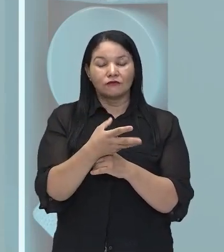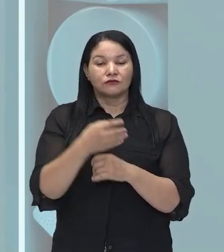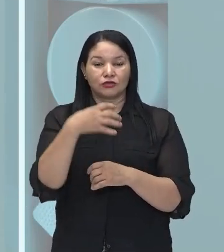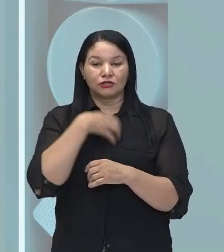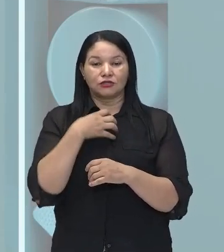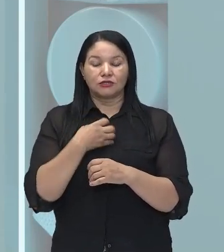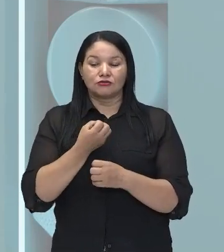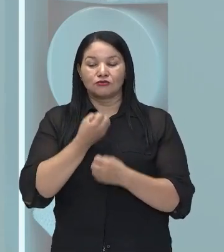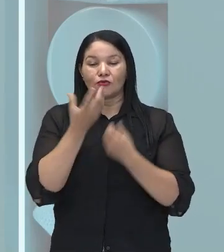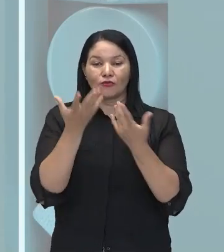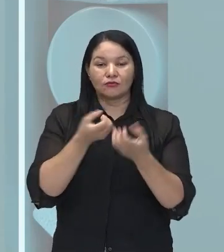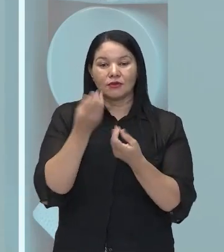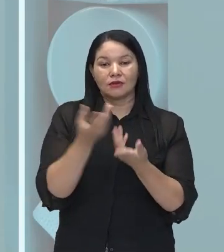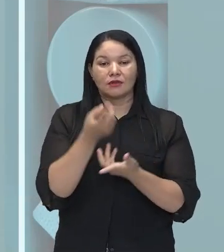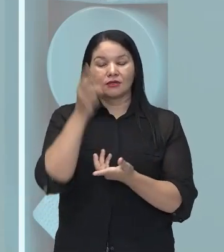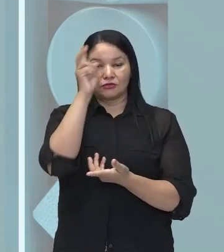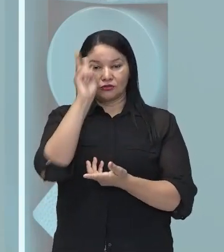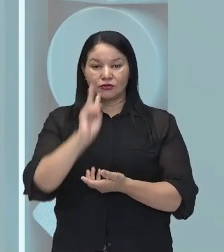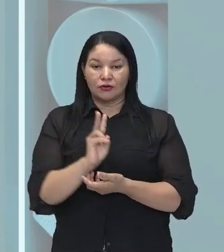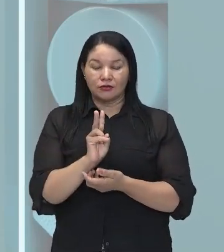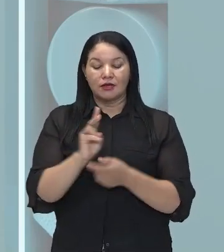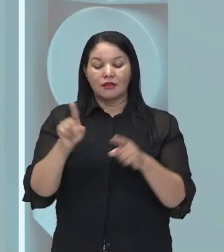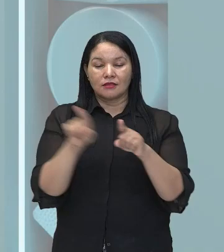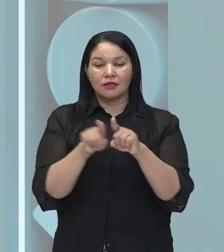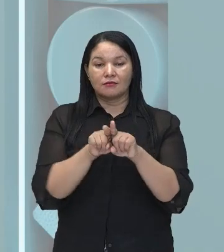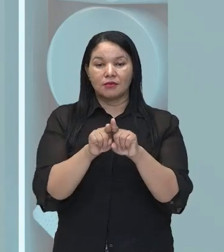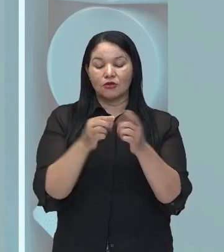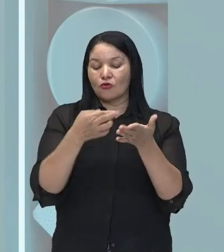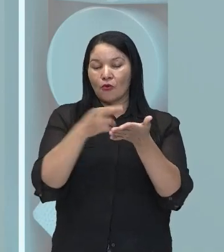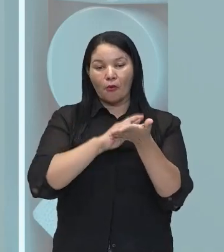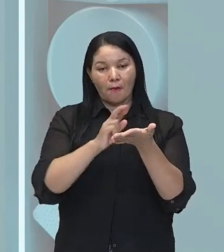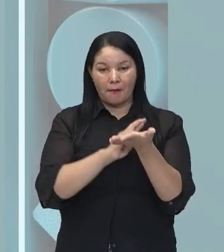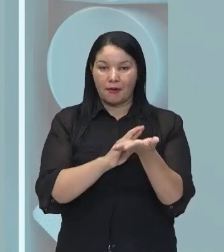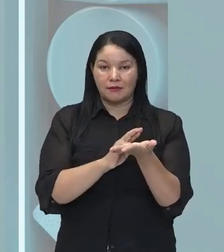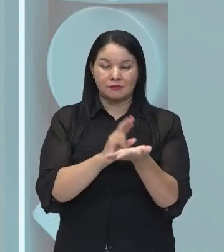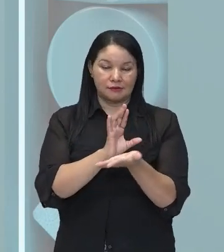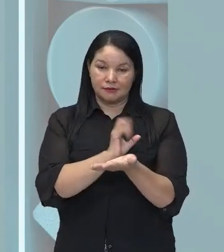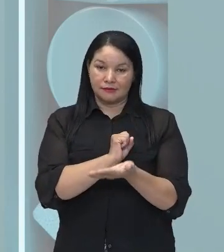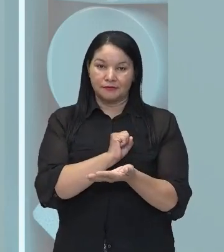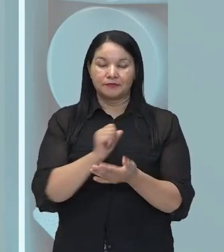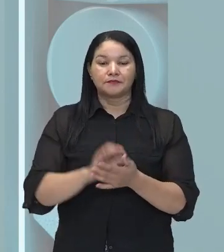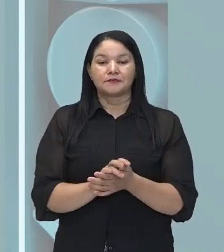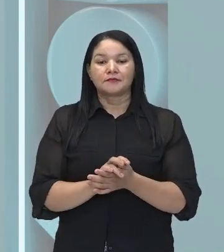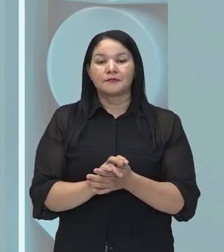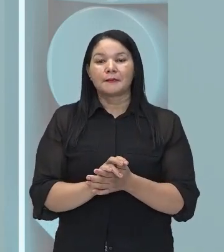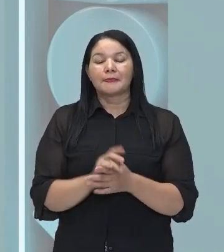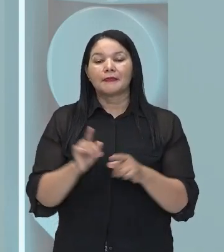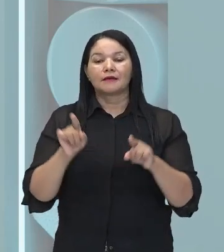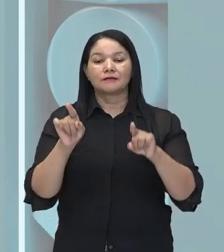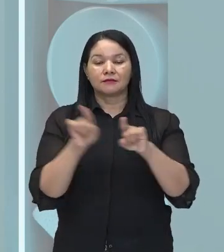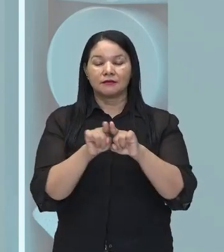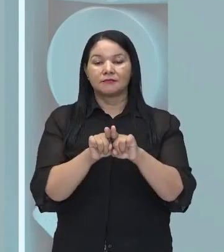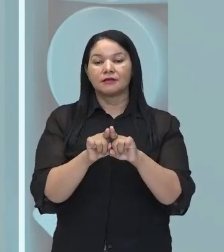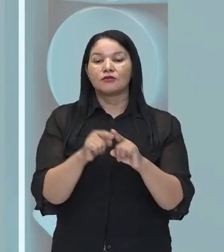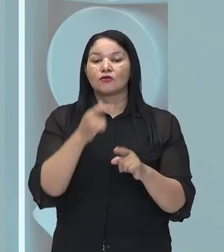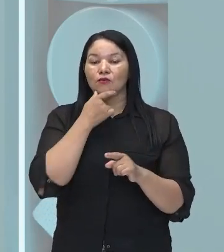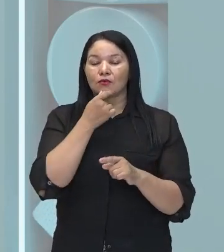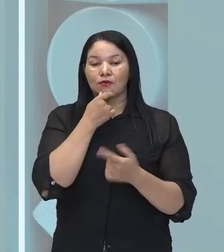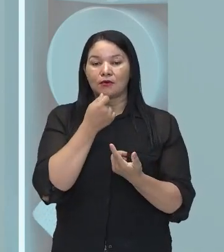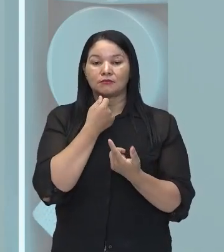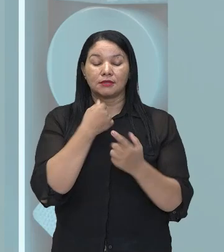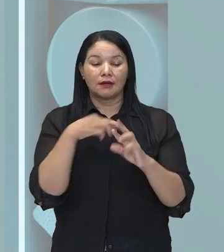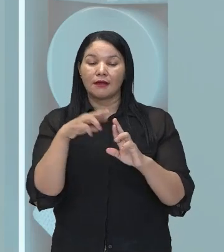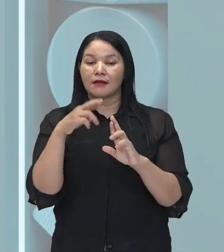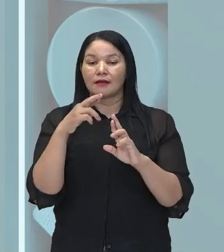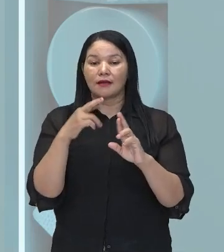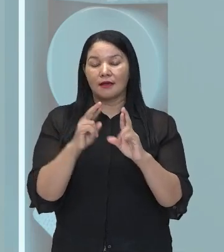meio de romance. Percebo que Monteiro Lobato tem esse estranhamento. Não apenas ele representa exatamente muitos daquela época,